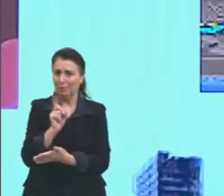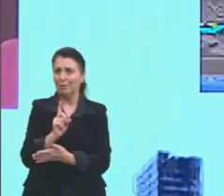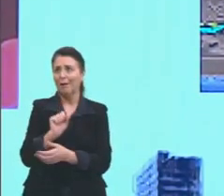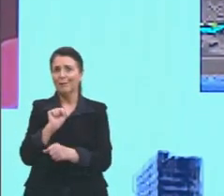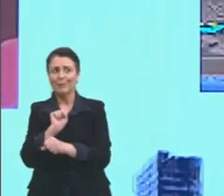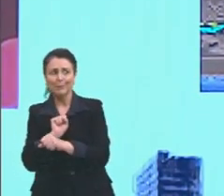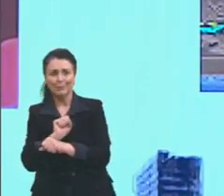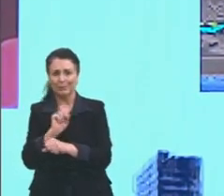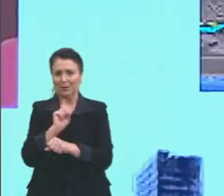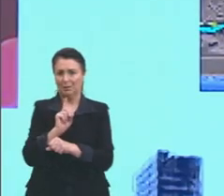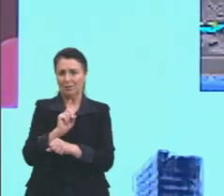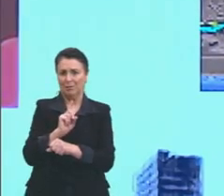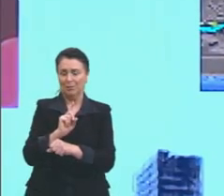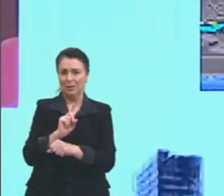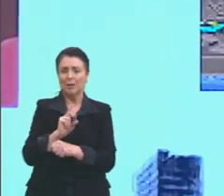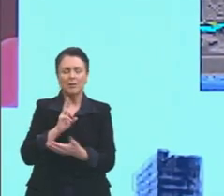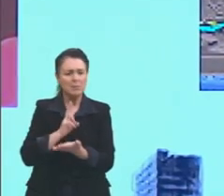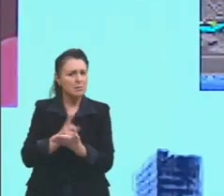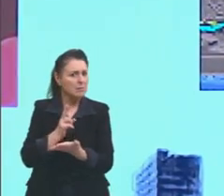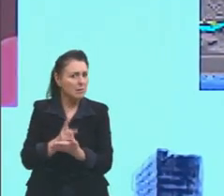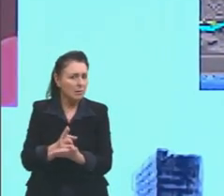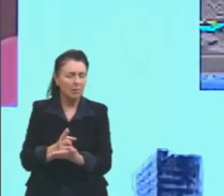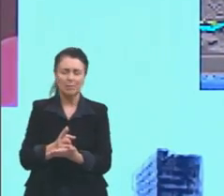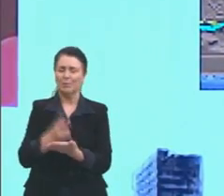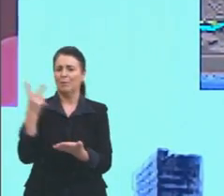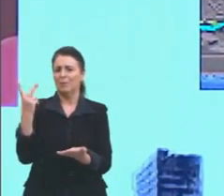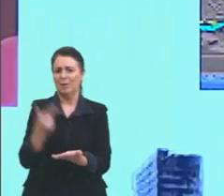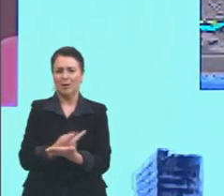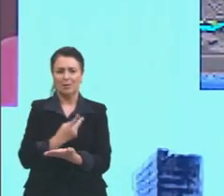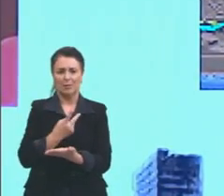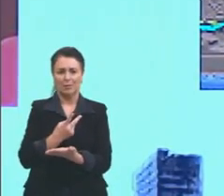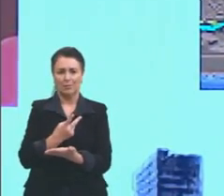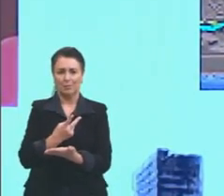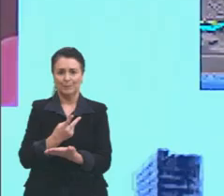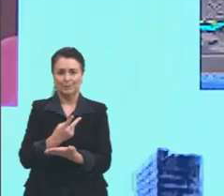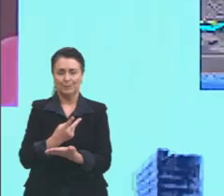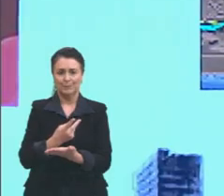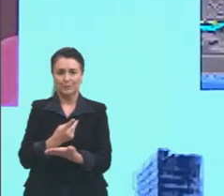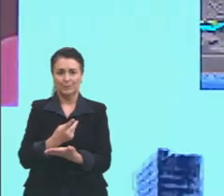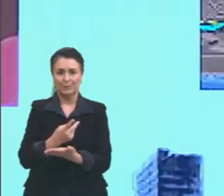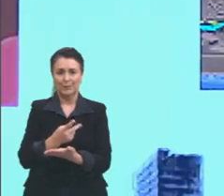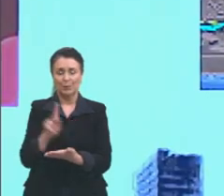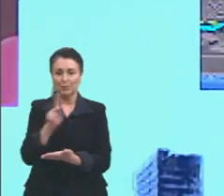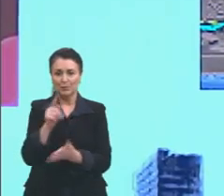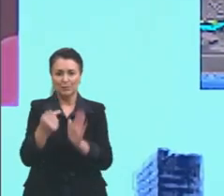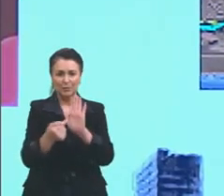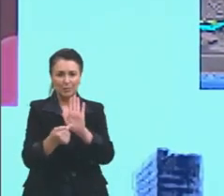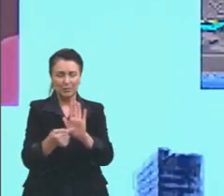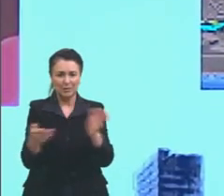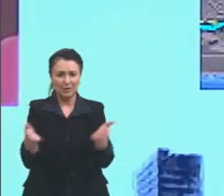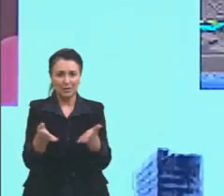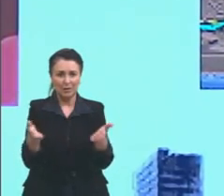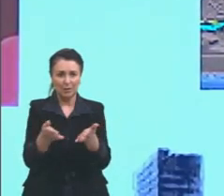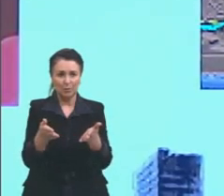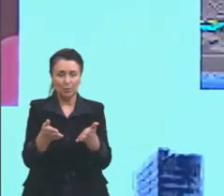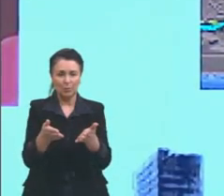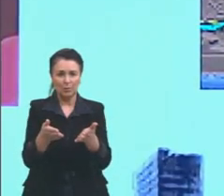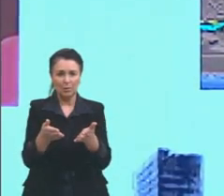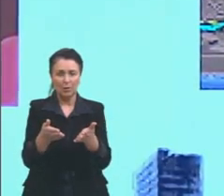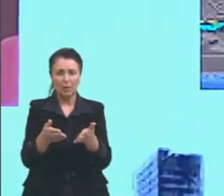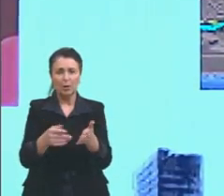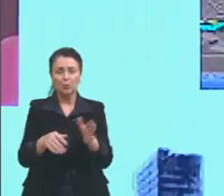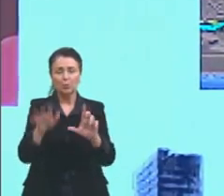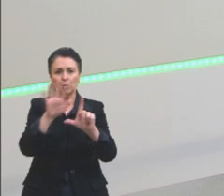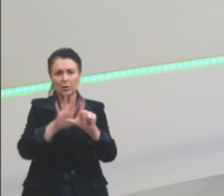aconteceu uma vez aconteceu o outro não ele continua acontecendo a gente vai mostrar agora para vocês justamente aqui um QR Code